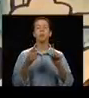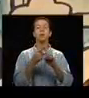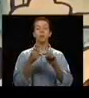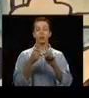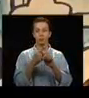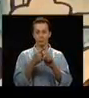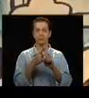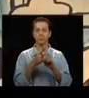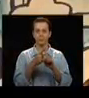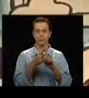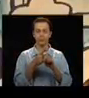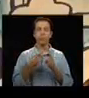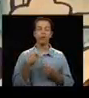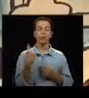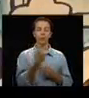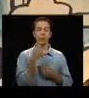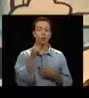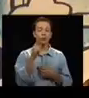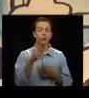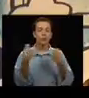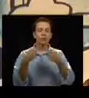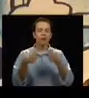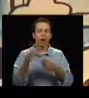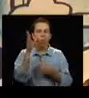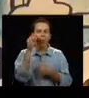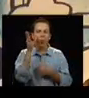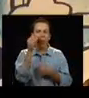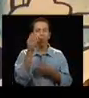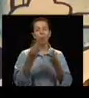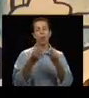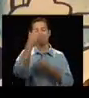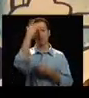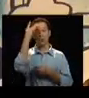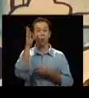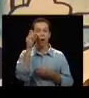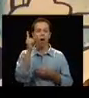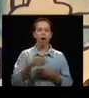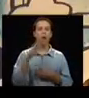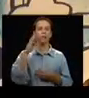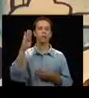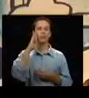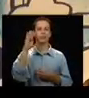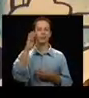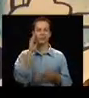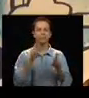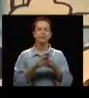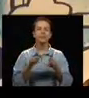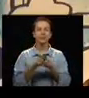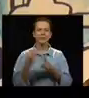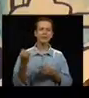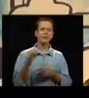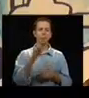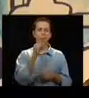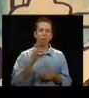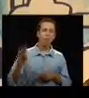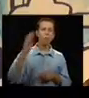Primeiro, você é um ser curioso. Então, a curiosidade é uma categoria fundamental, principal.